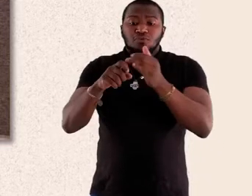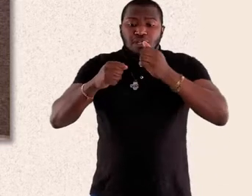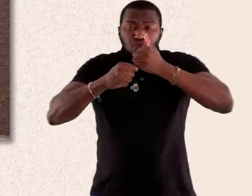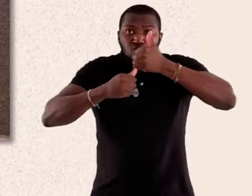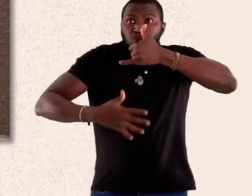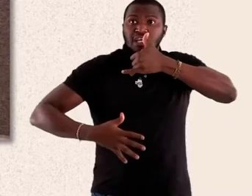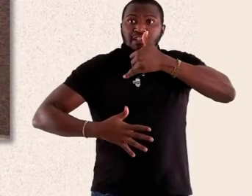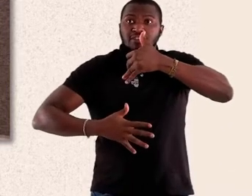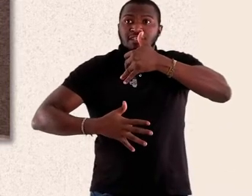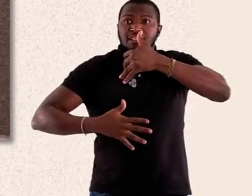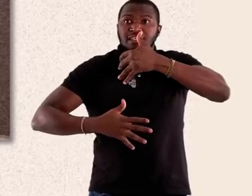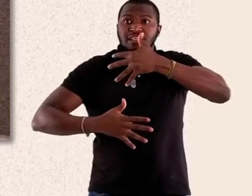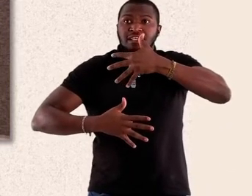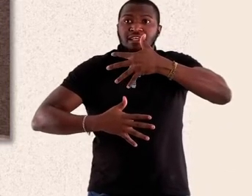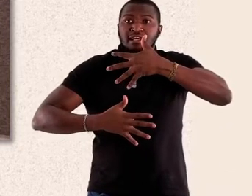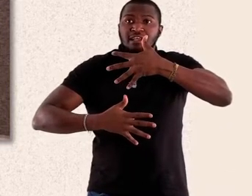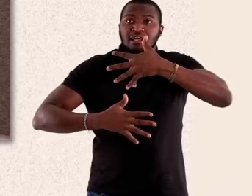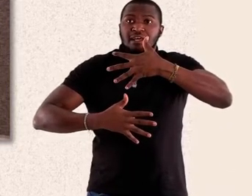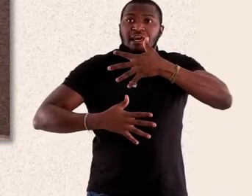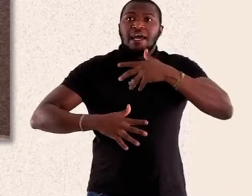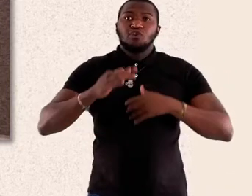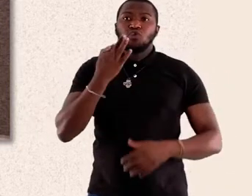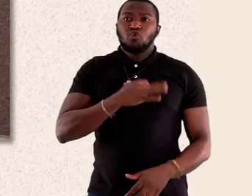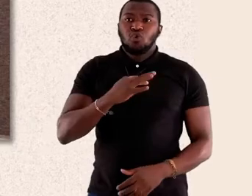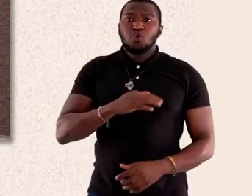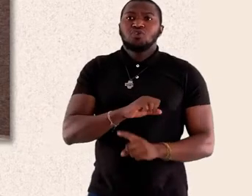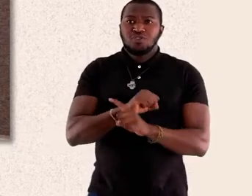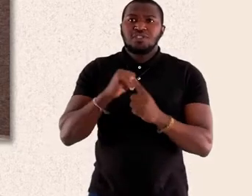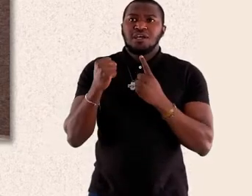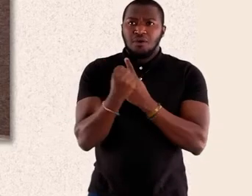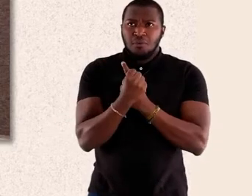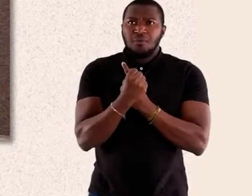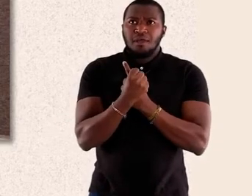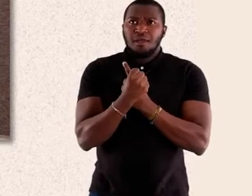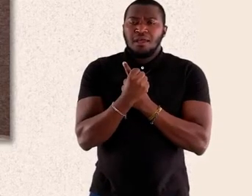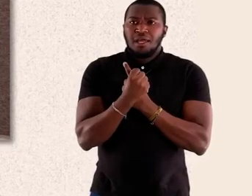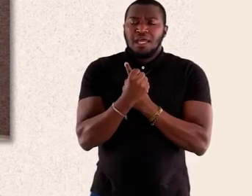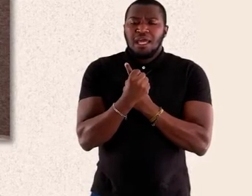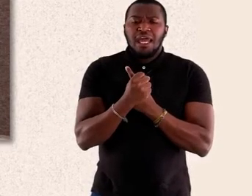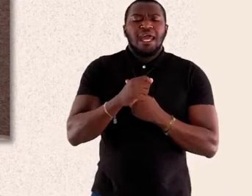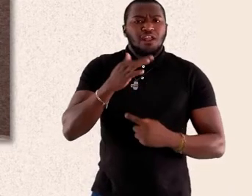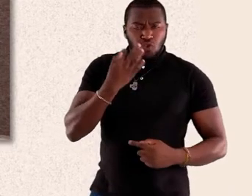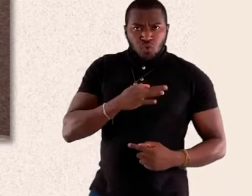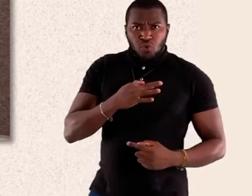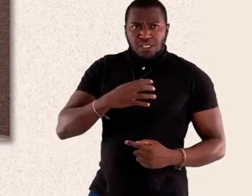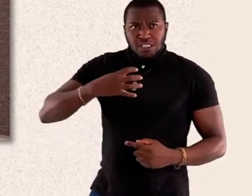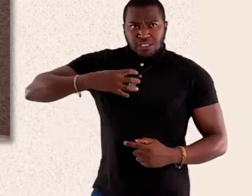Doutora dor social é a dor que a gente sente junto